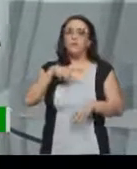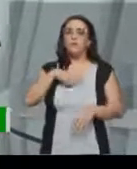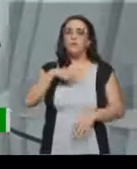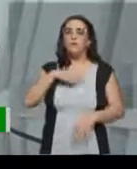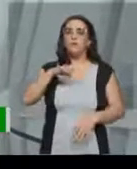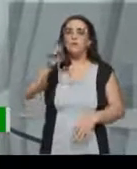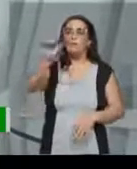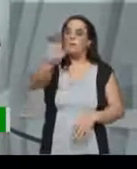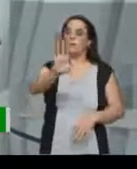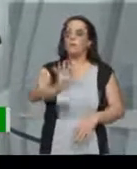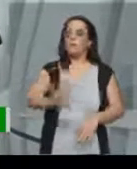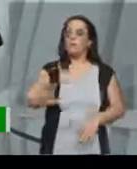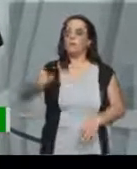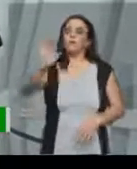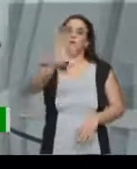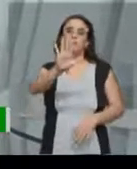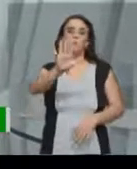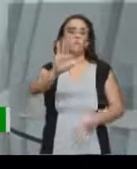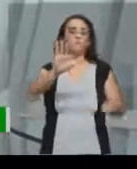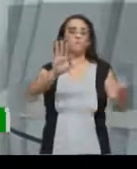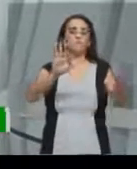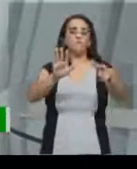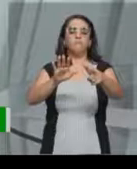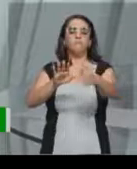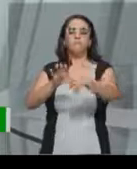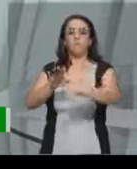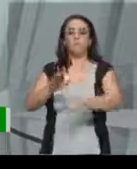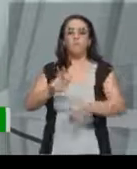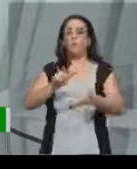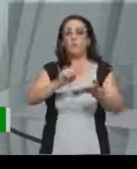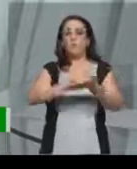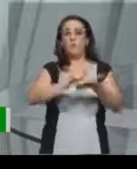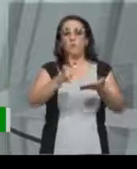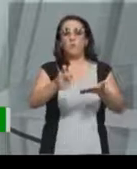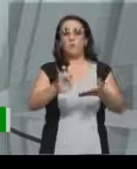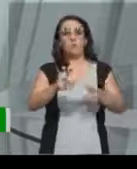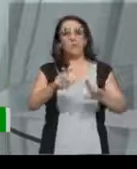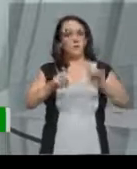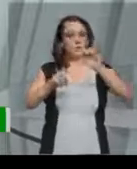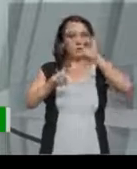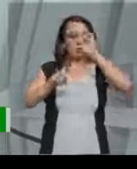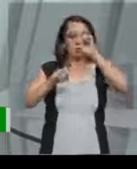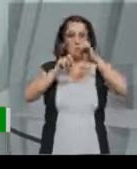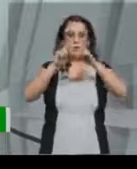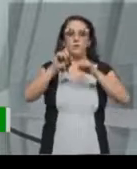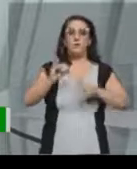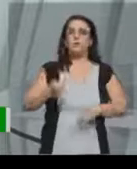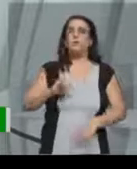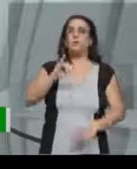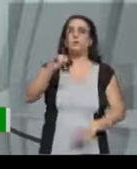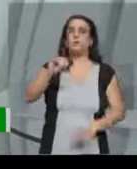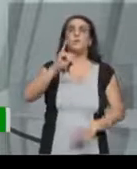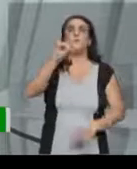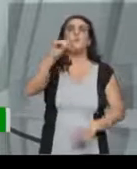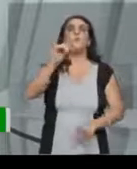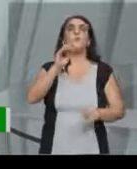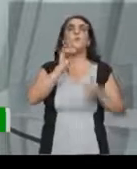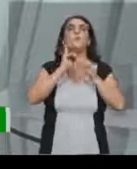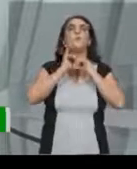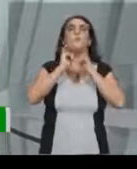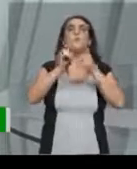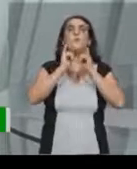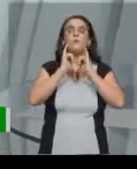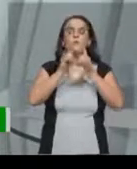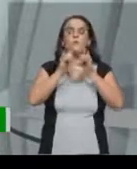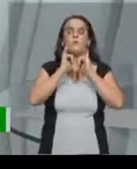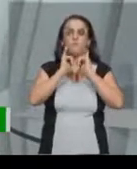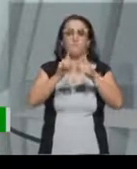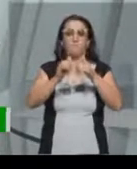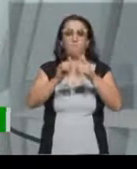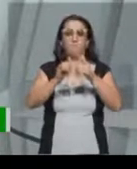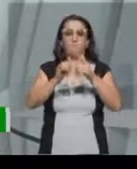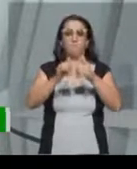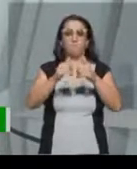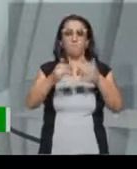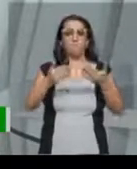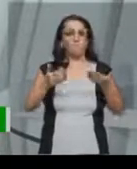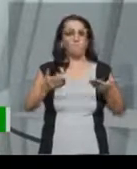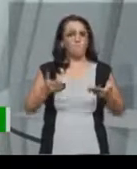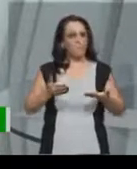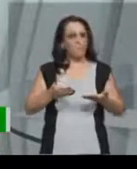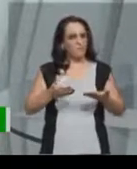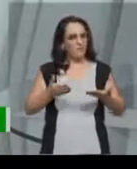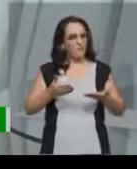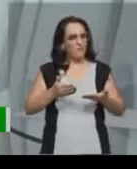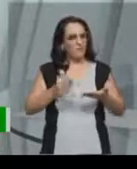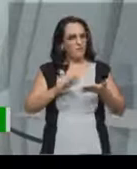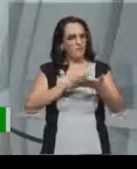ou de outros, ou, né, do Brasil. Então, a intenção, a importância é informar. Agora, Ana, nada